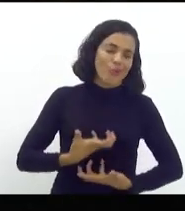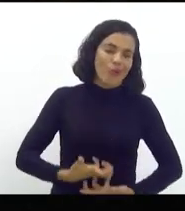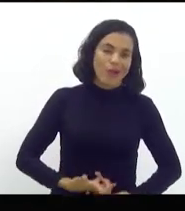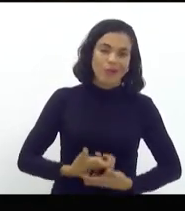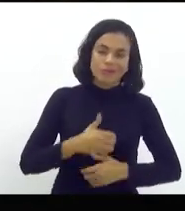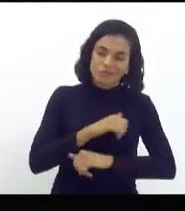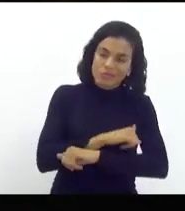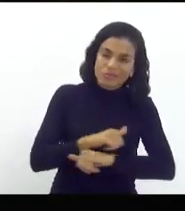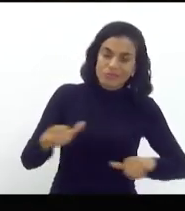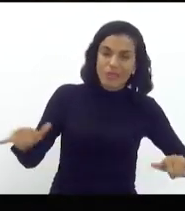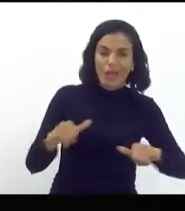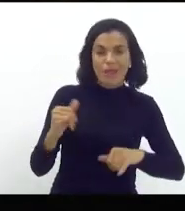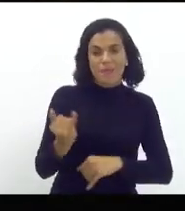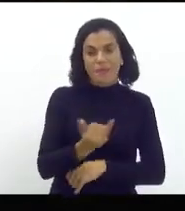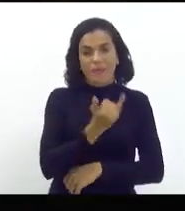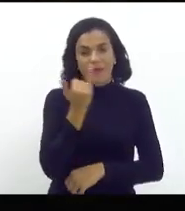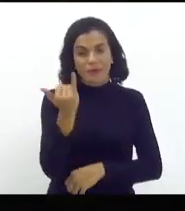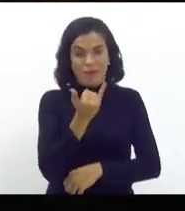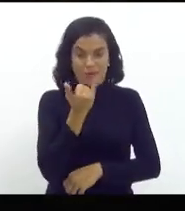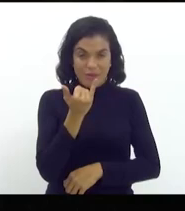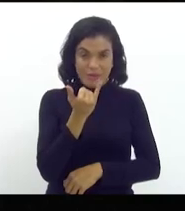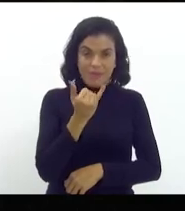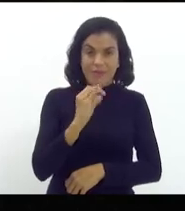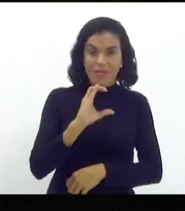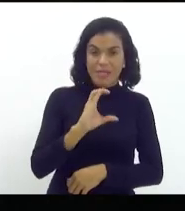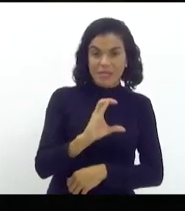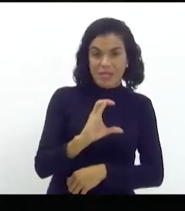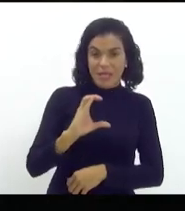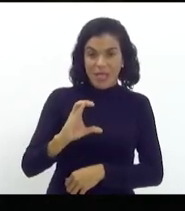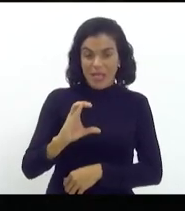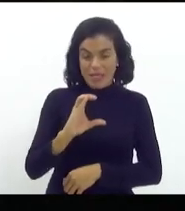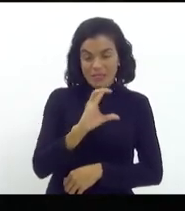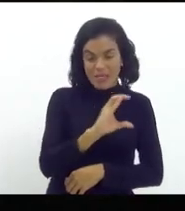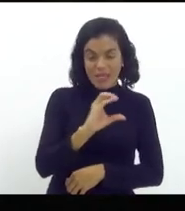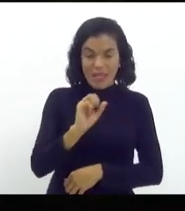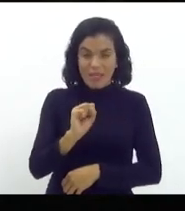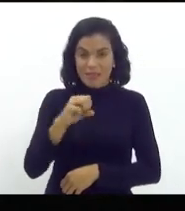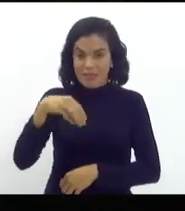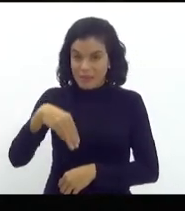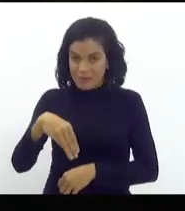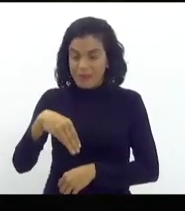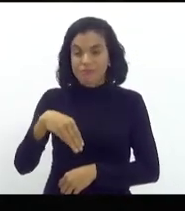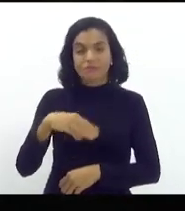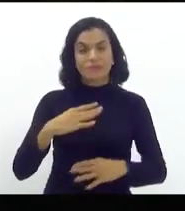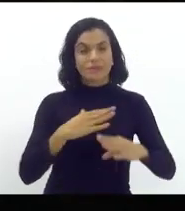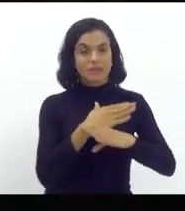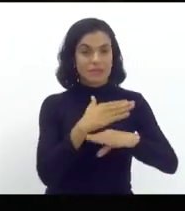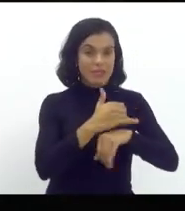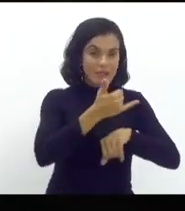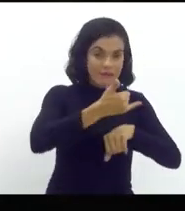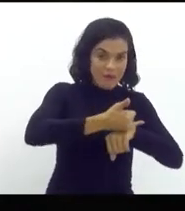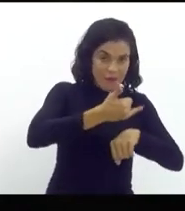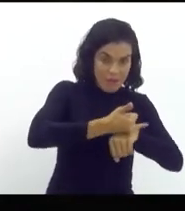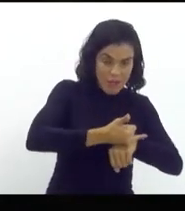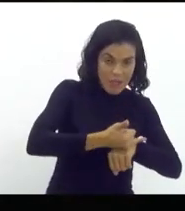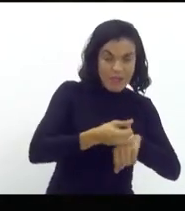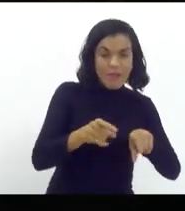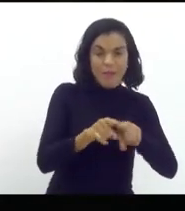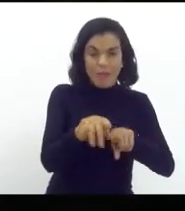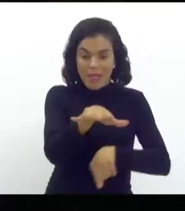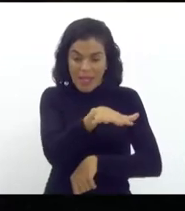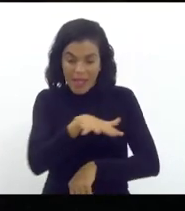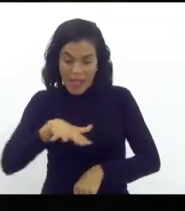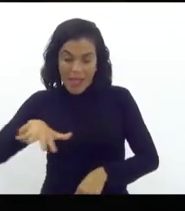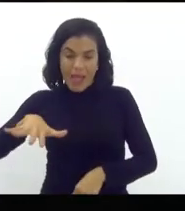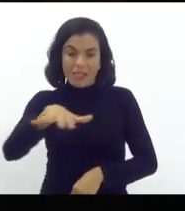na importância dessasm para a cidade do Volta Redonda a região